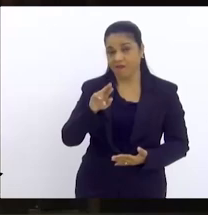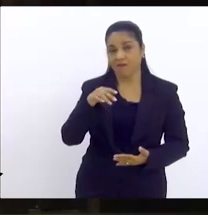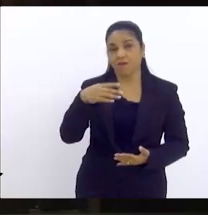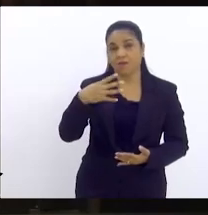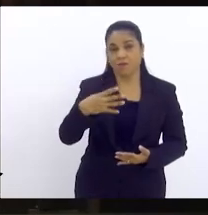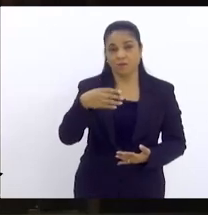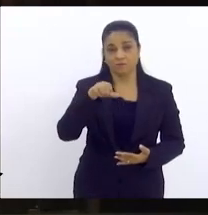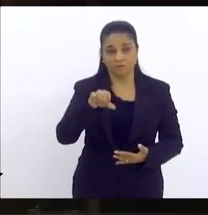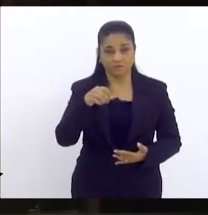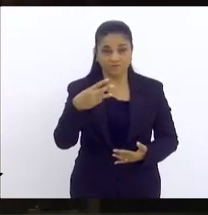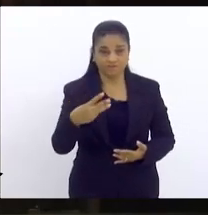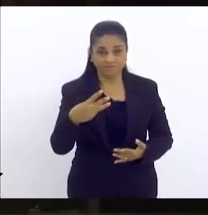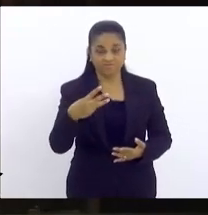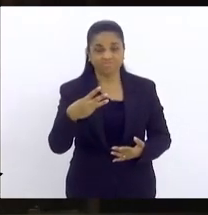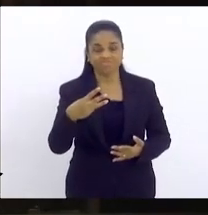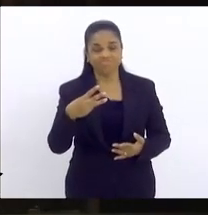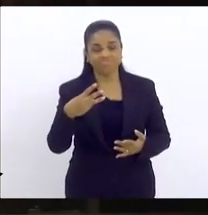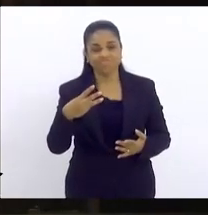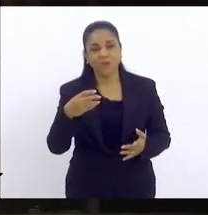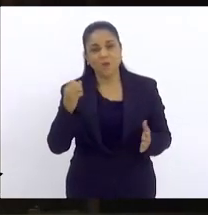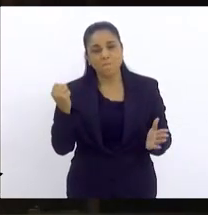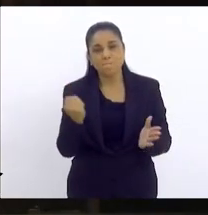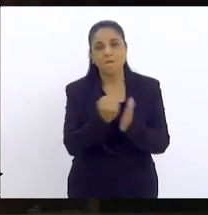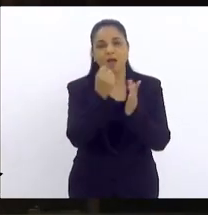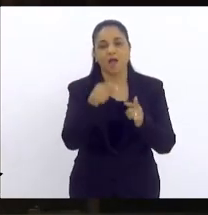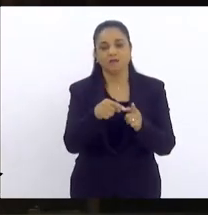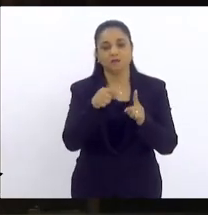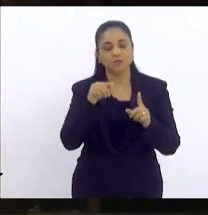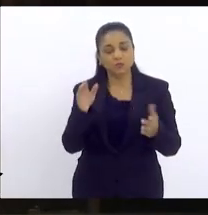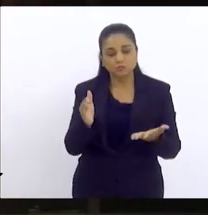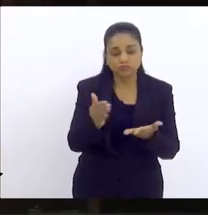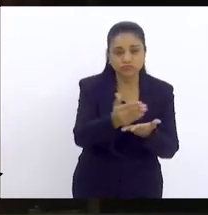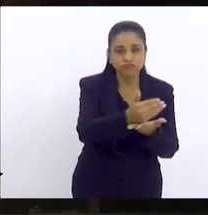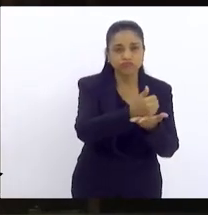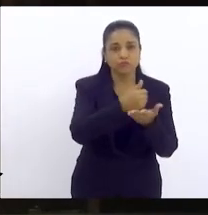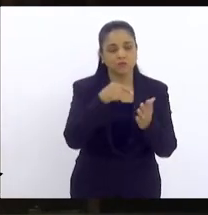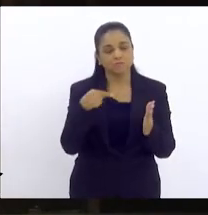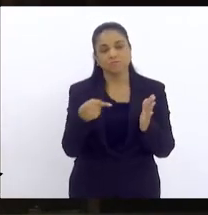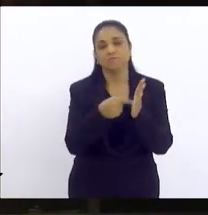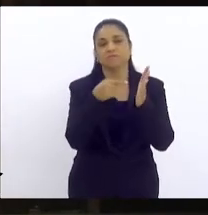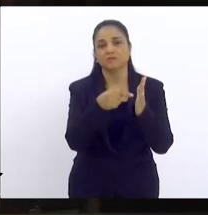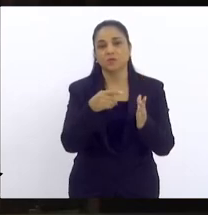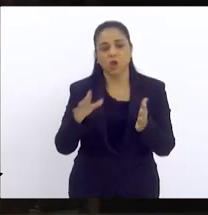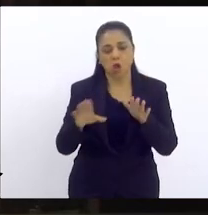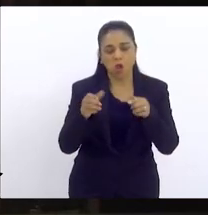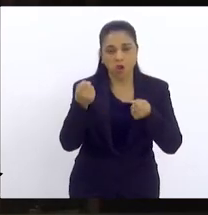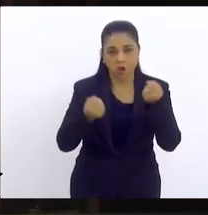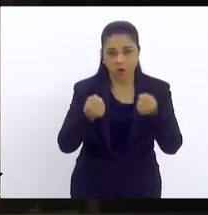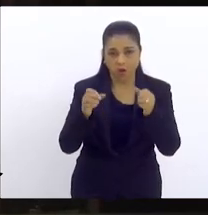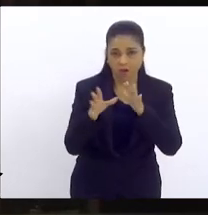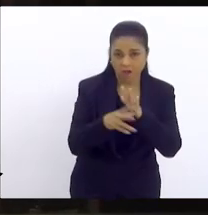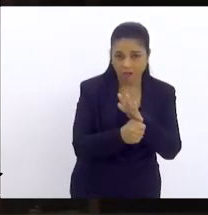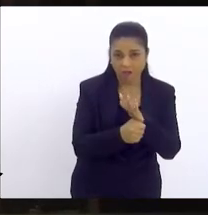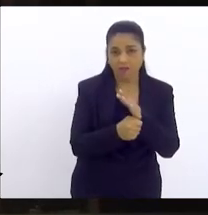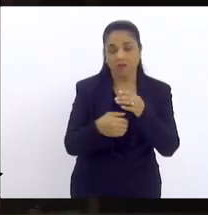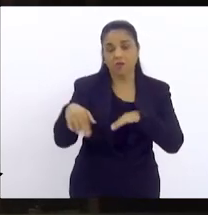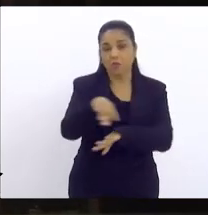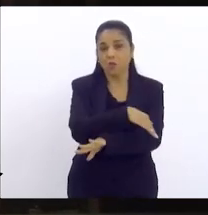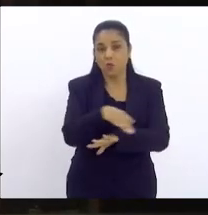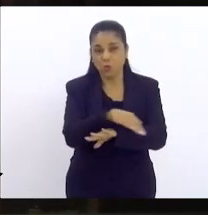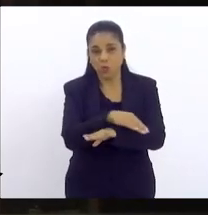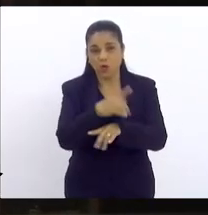que impactam nos principais quatro indicadores roubo de carga roubo de veículo roubo de rua e letalidade